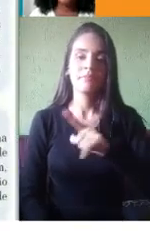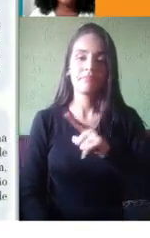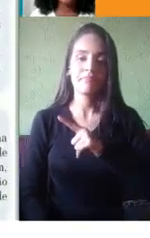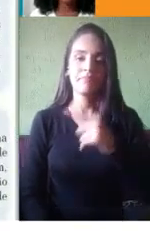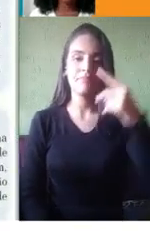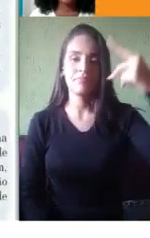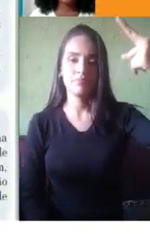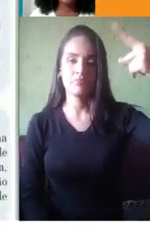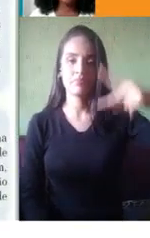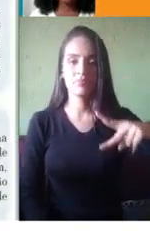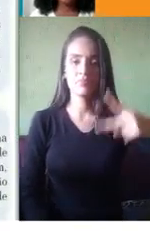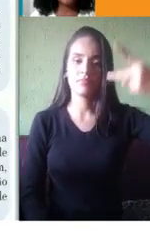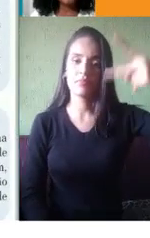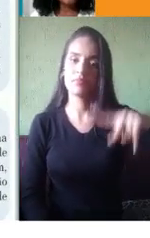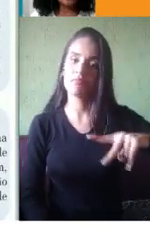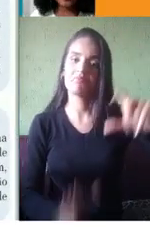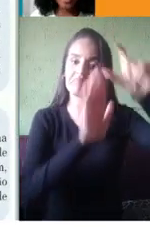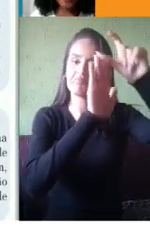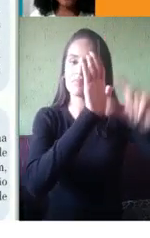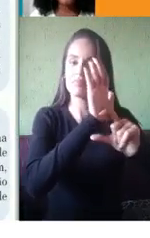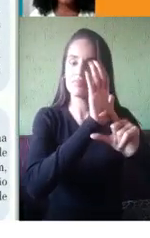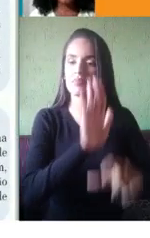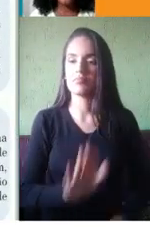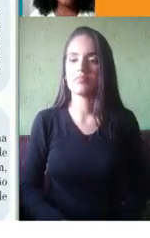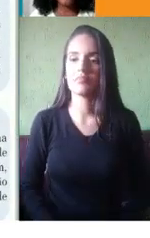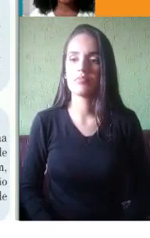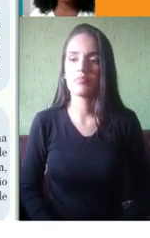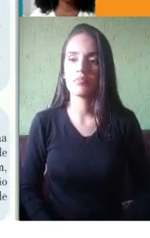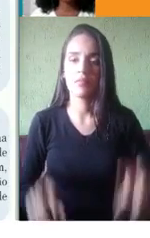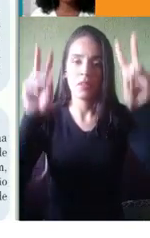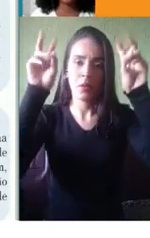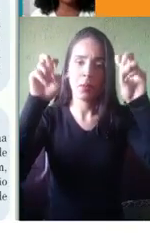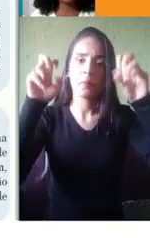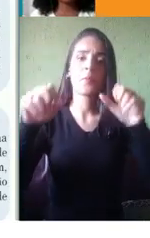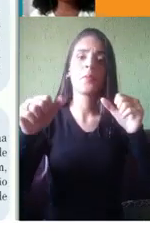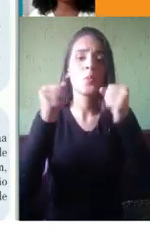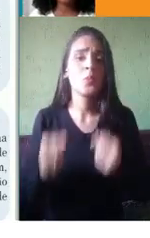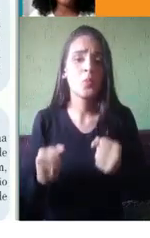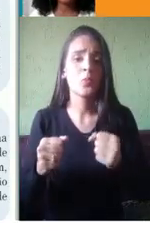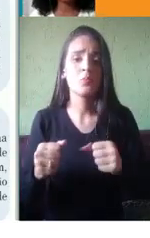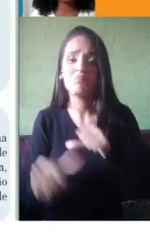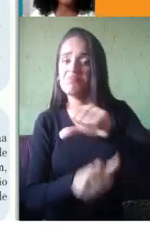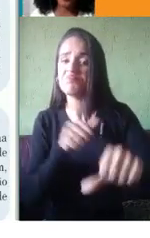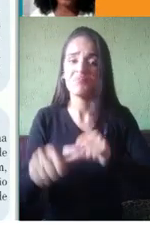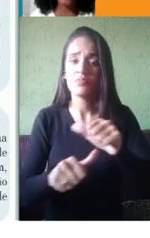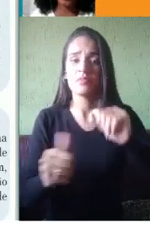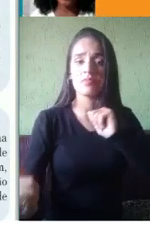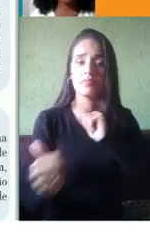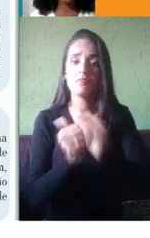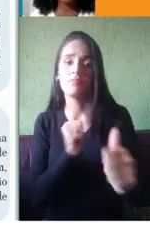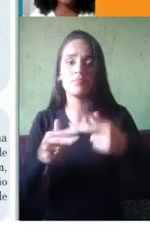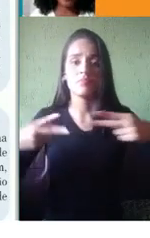Nós temos aqui parágrafo de introdução e de conclusão de uma redação sobre o tema o poder da transformação do